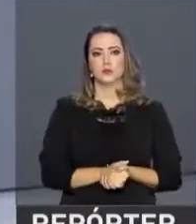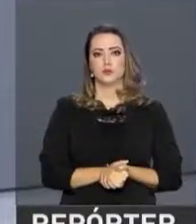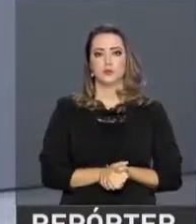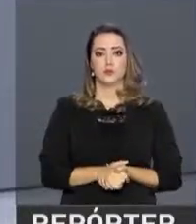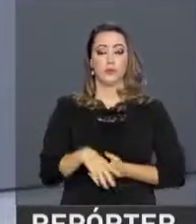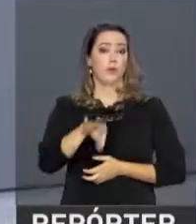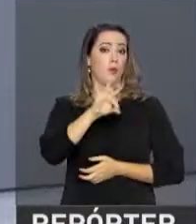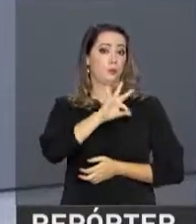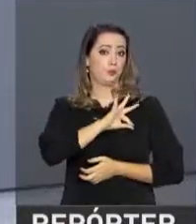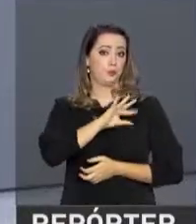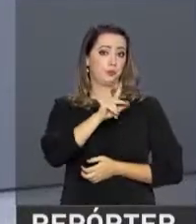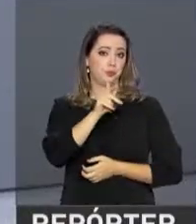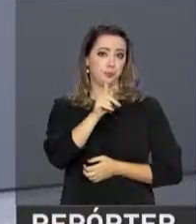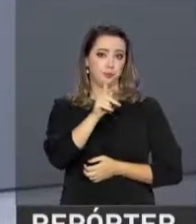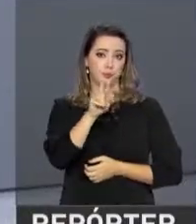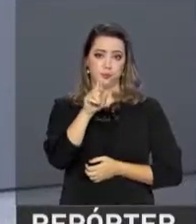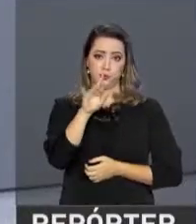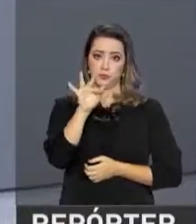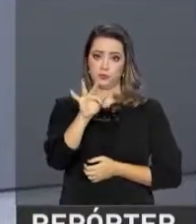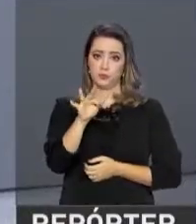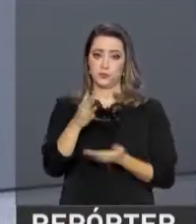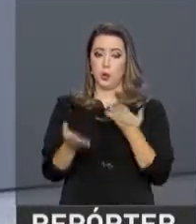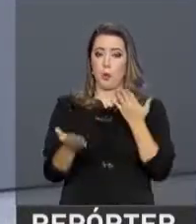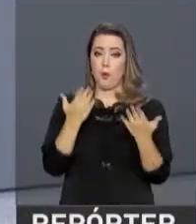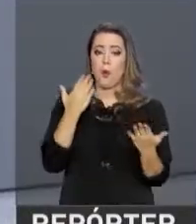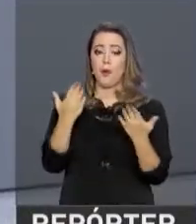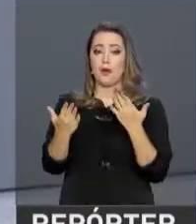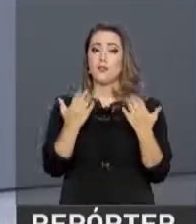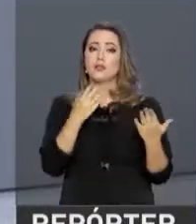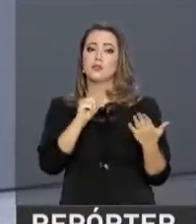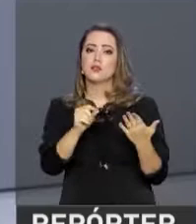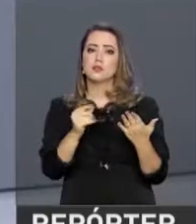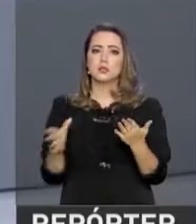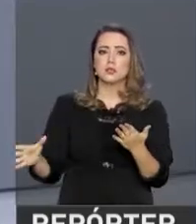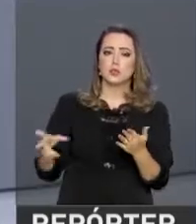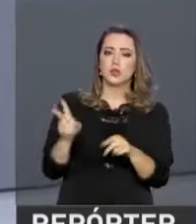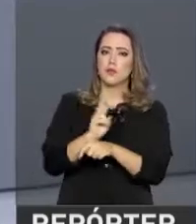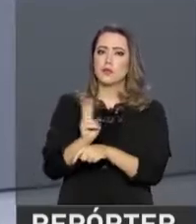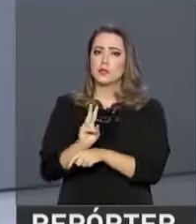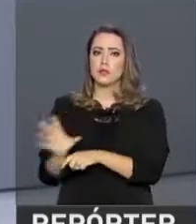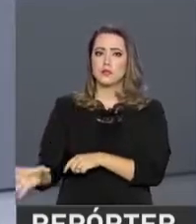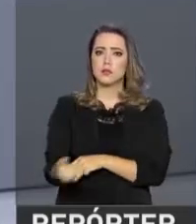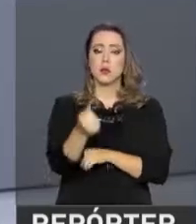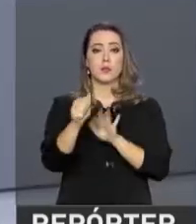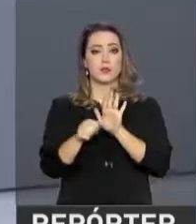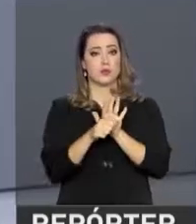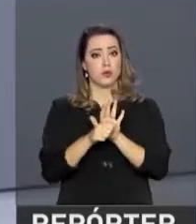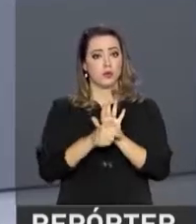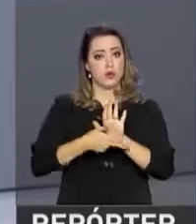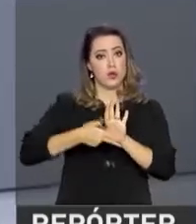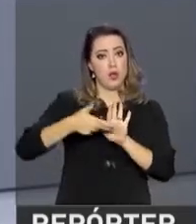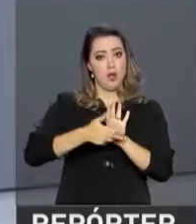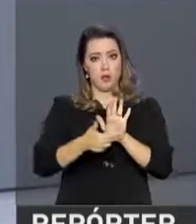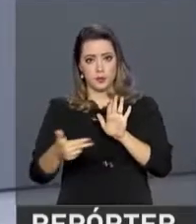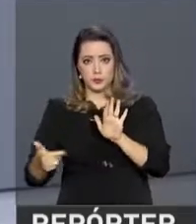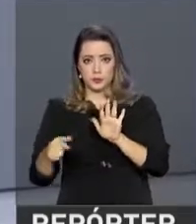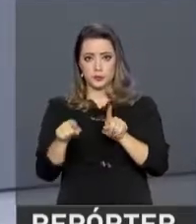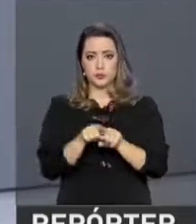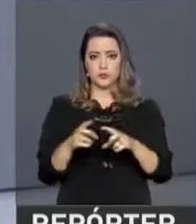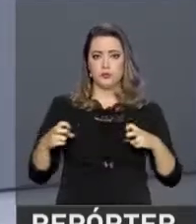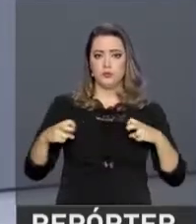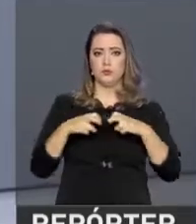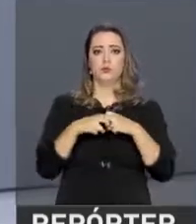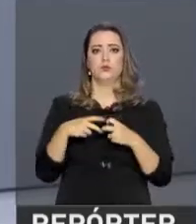rodoviária federal divulgou o balanço das fiscalizações e apreensões de drogas armas munições e dos acidentes